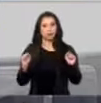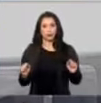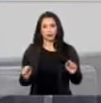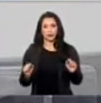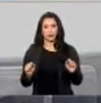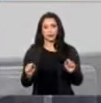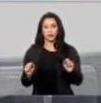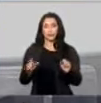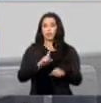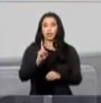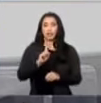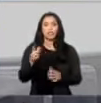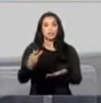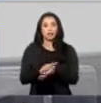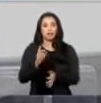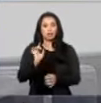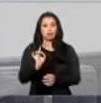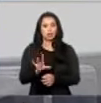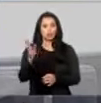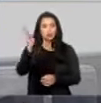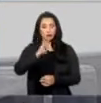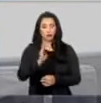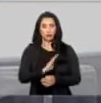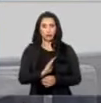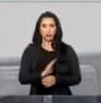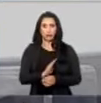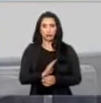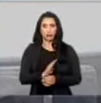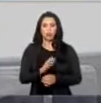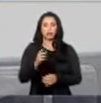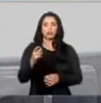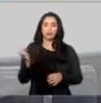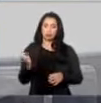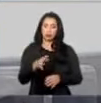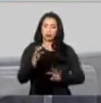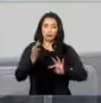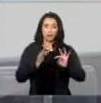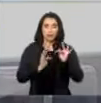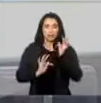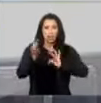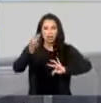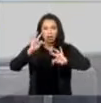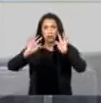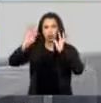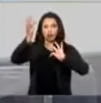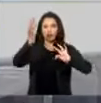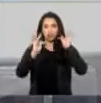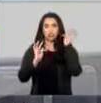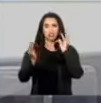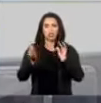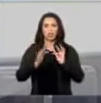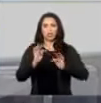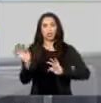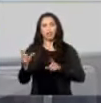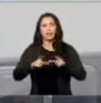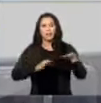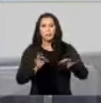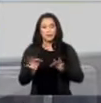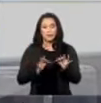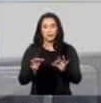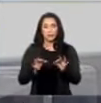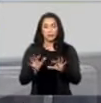isso não acontece apenas no Brasil, graças a inovações tecnológicas, a novas formas de produção e difusão, a uma certa simplificação mesmo